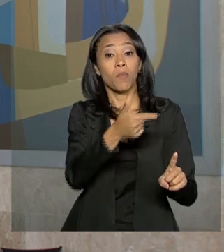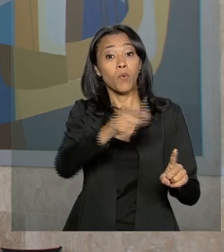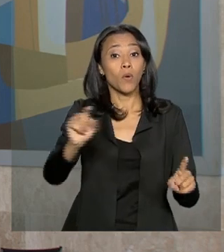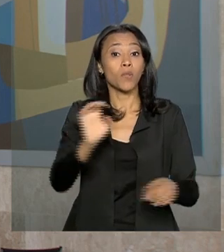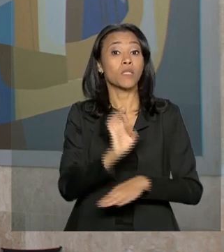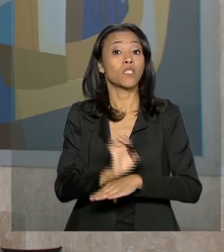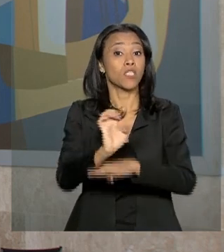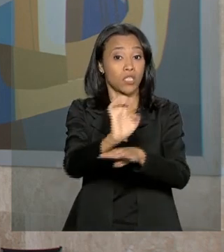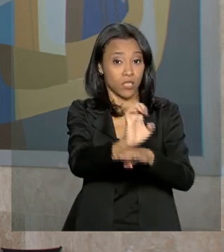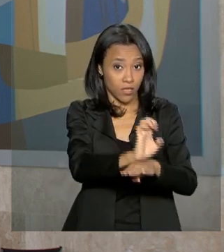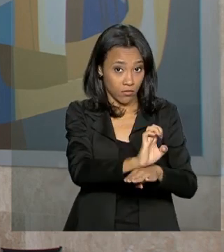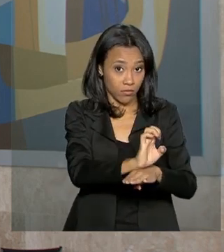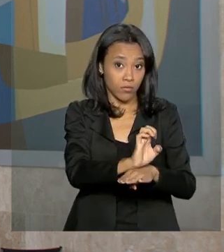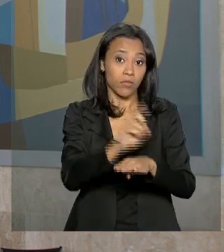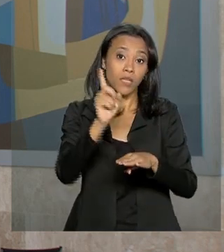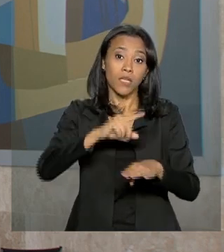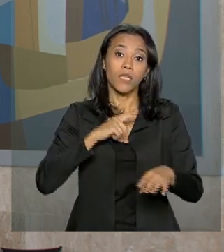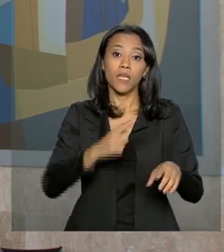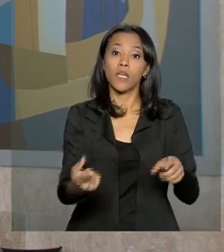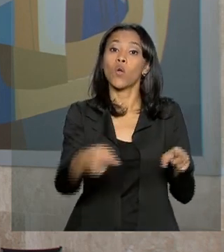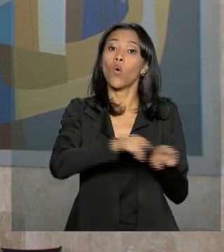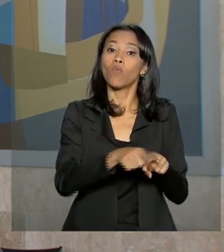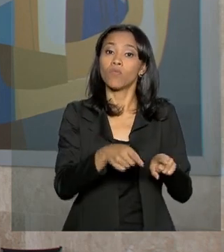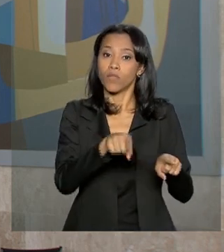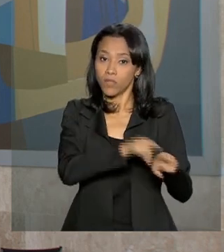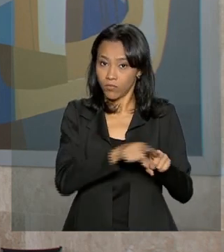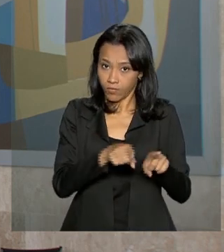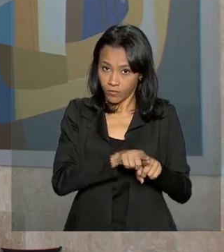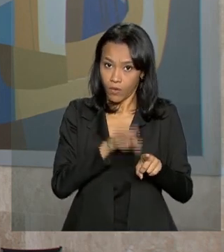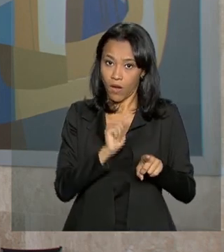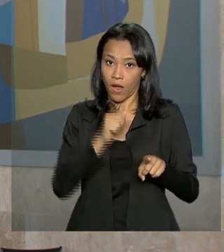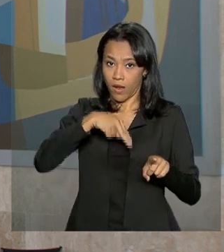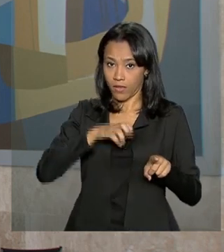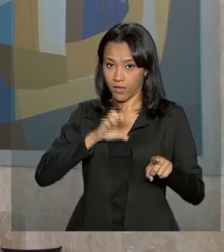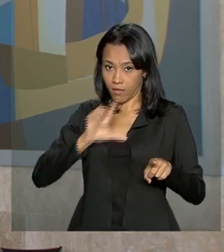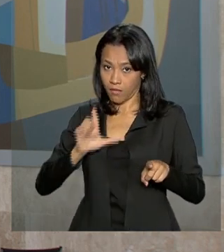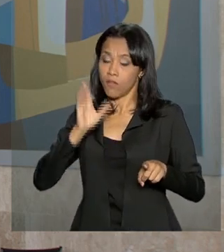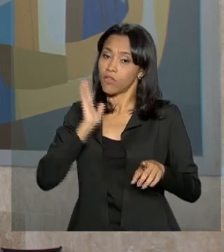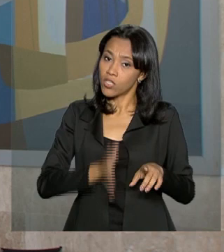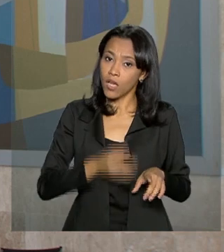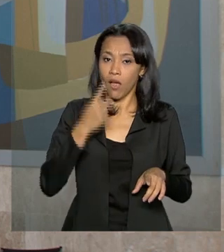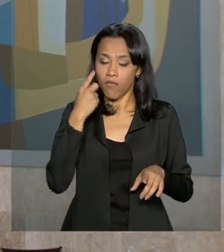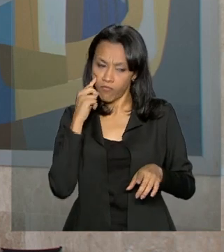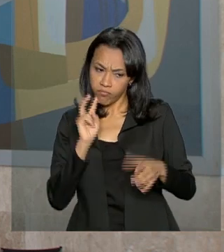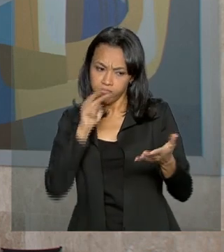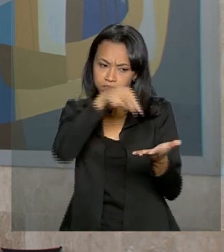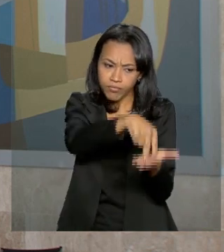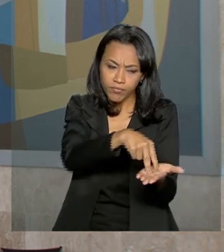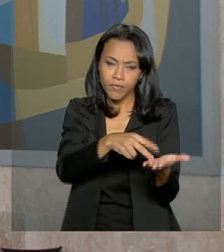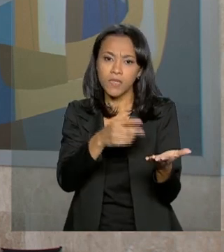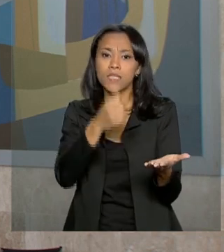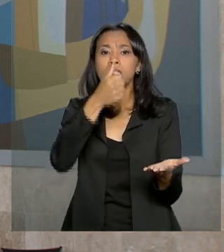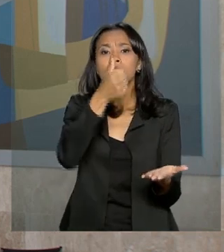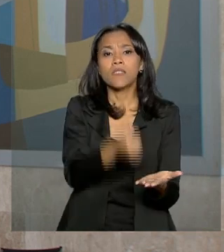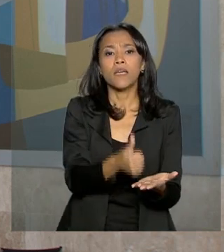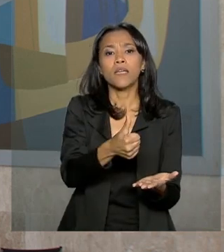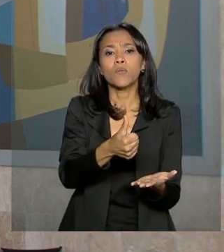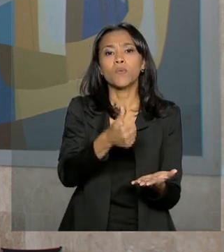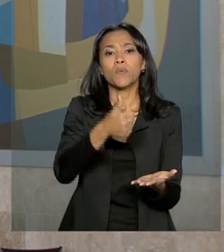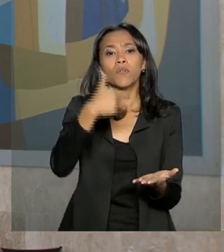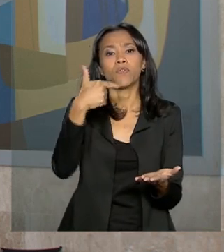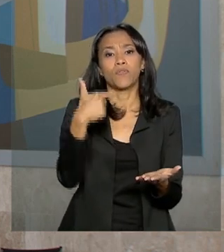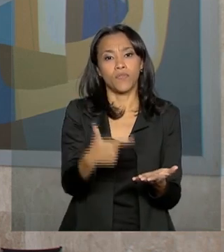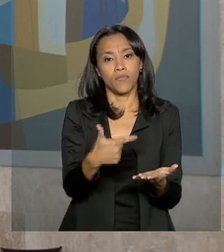estaduais conveniadas em cada região. A ANEEL já fez vistorias presenciais em 122